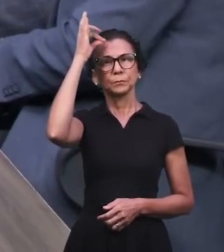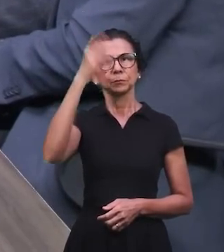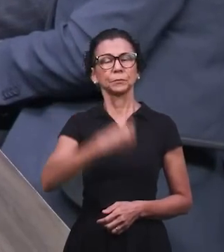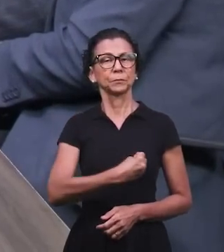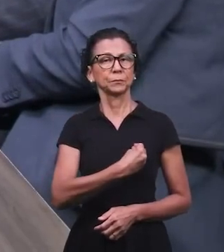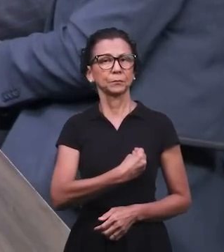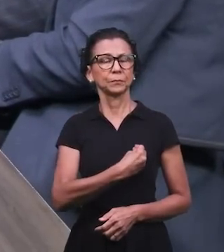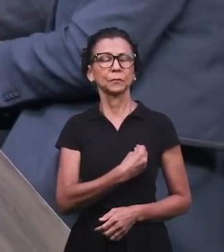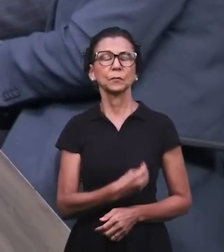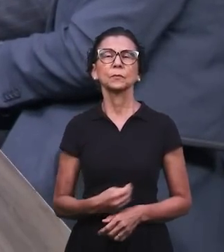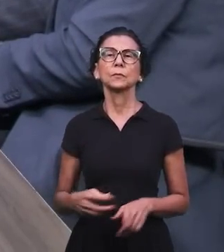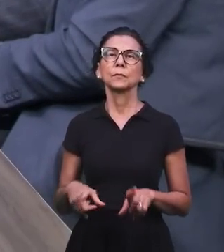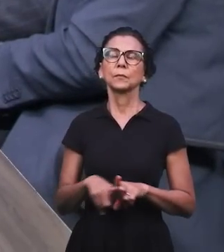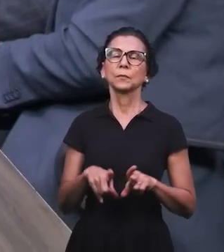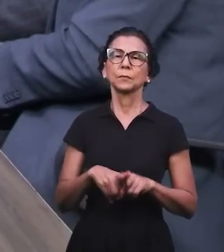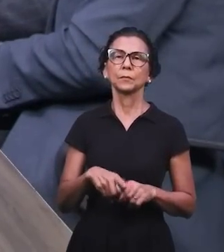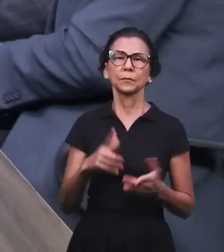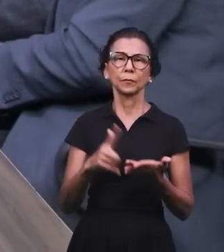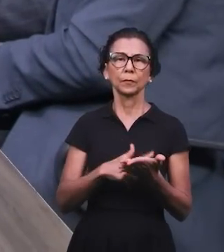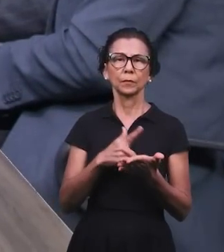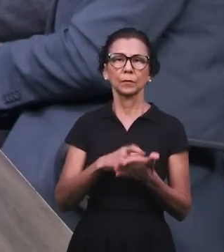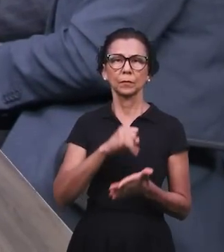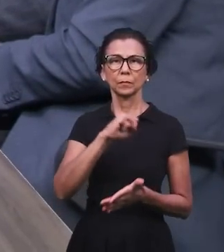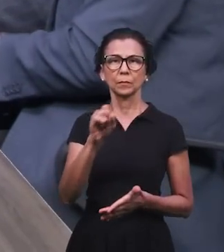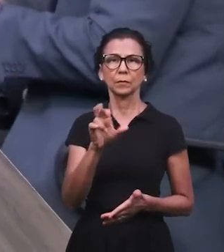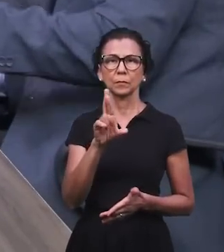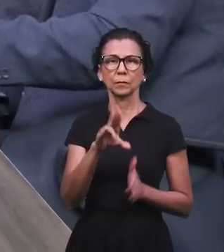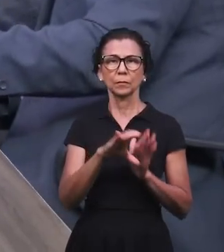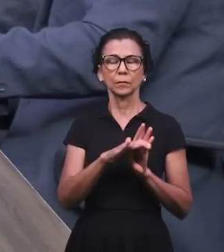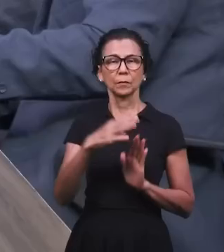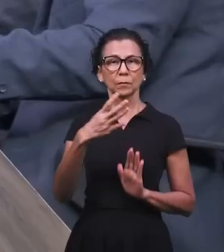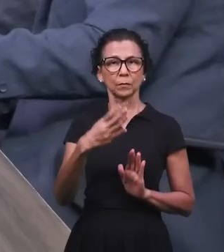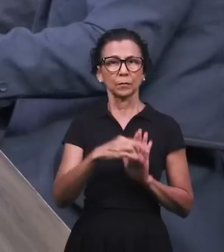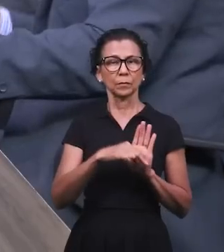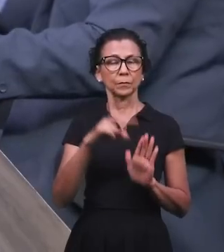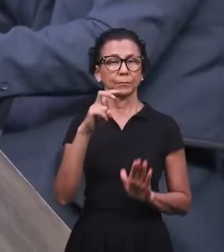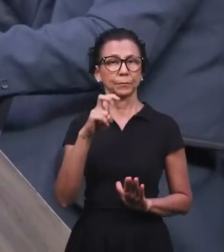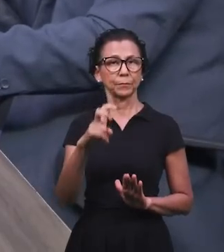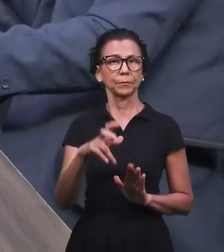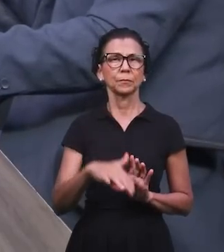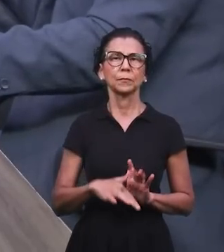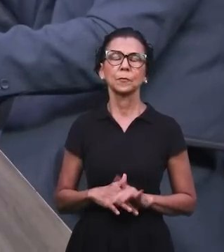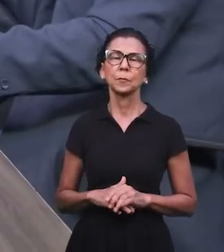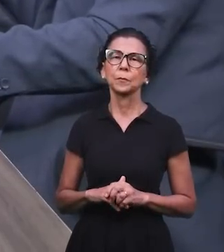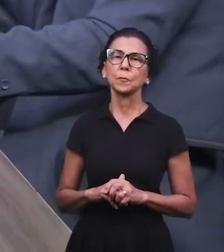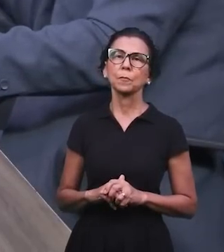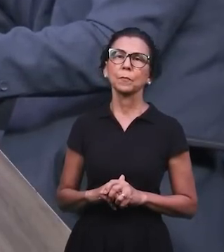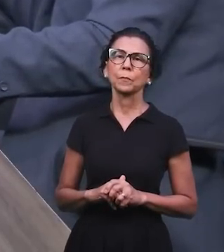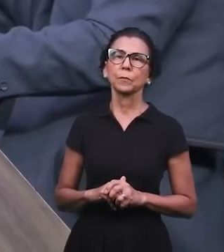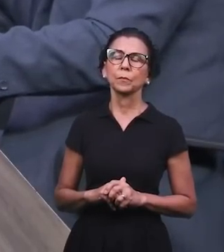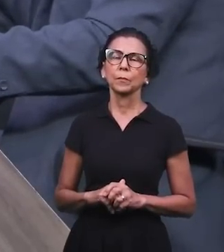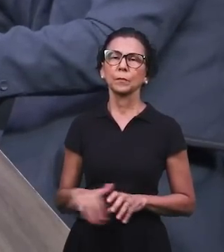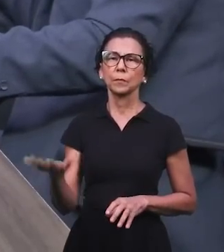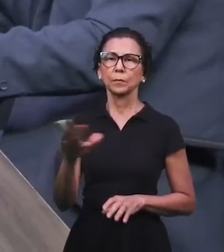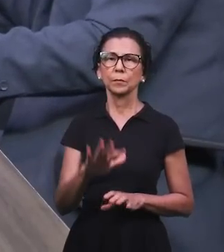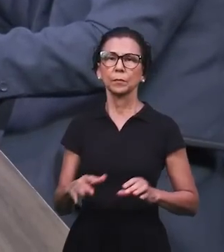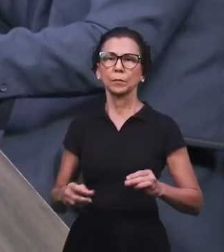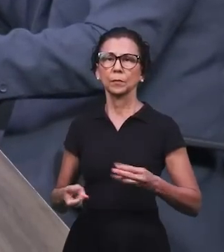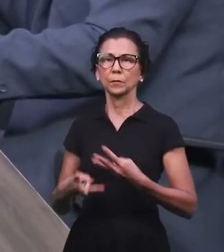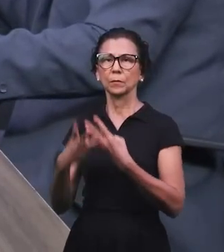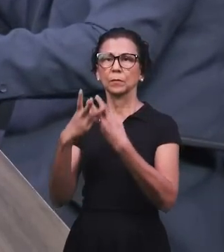em Jeremias, no capítulo 4, diz assim, verso 5, anunciai em Judá e